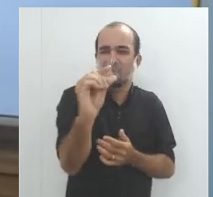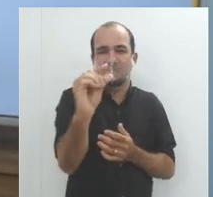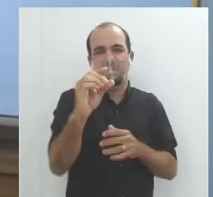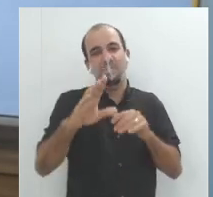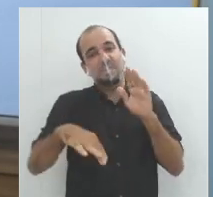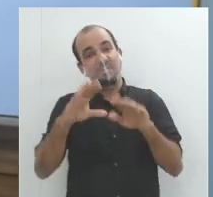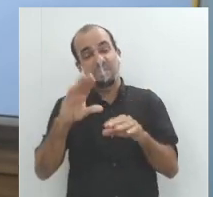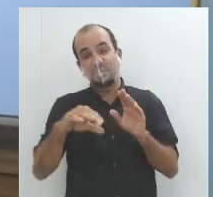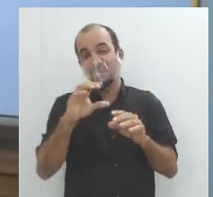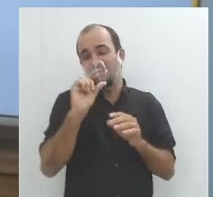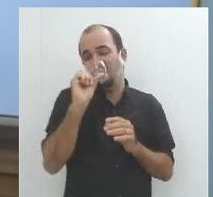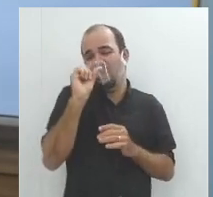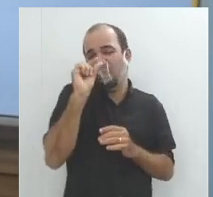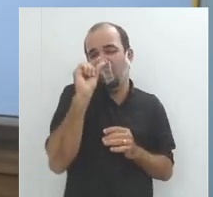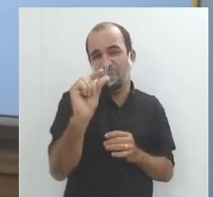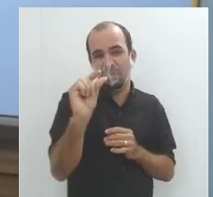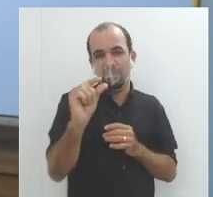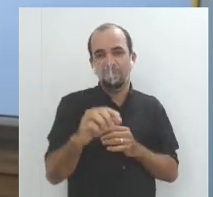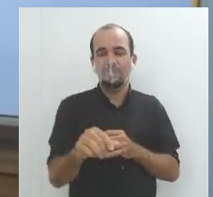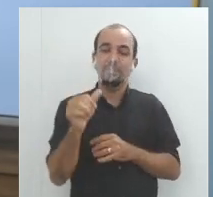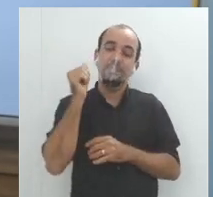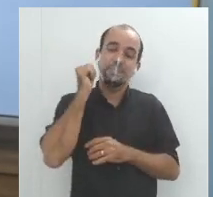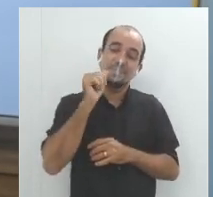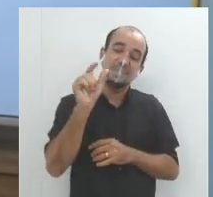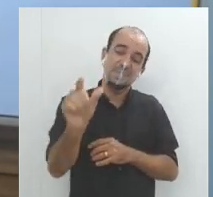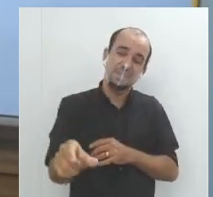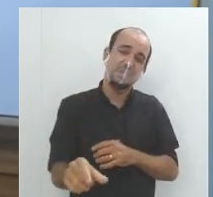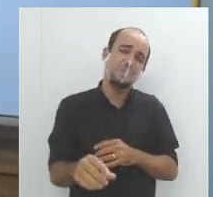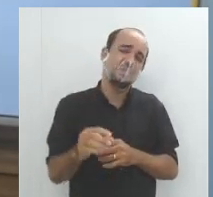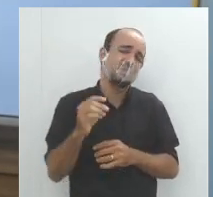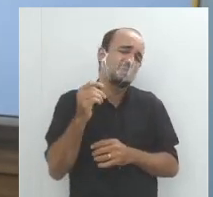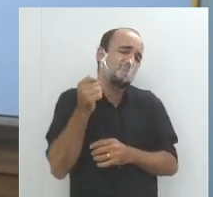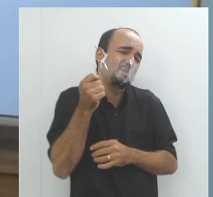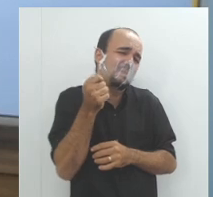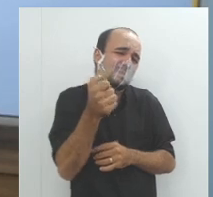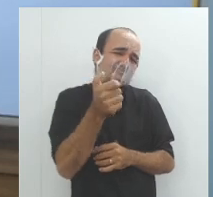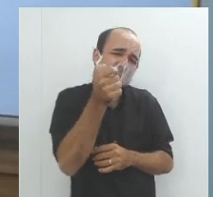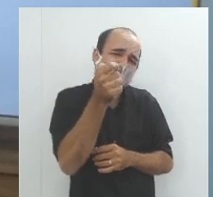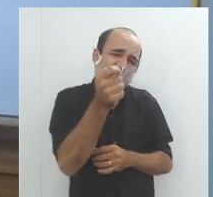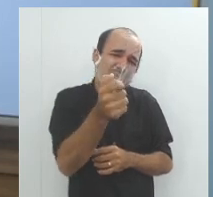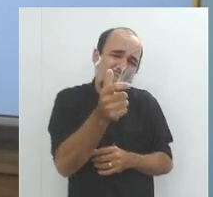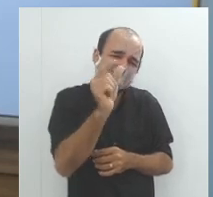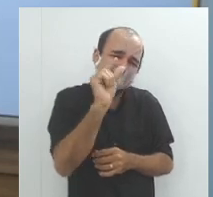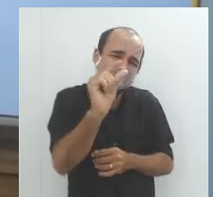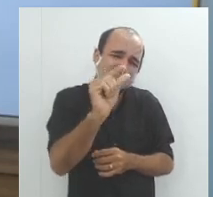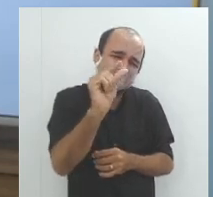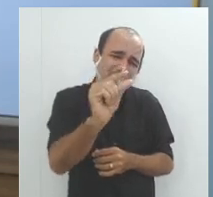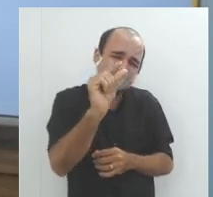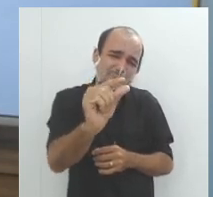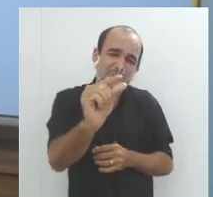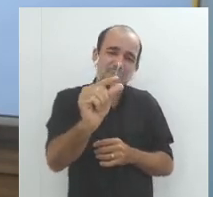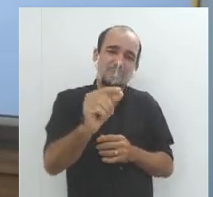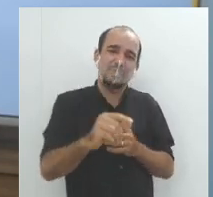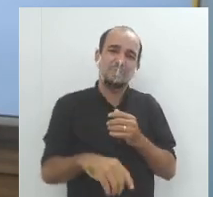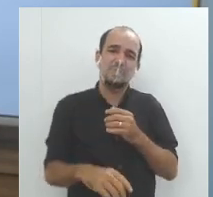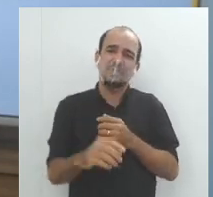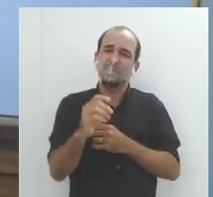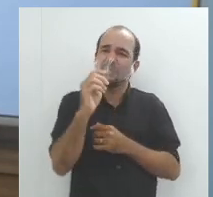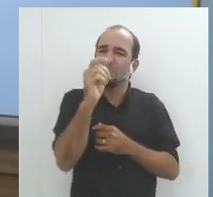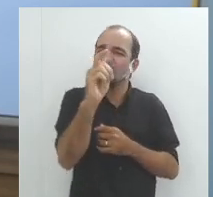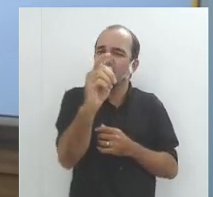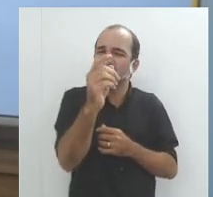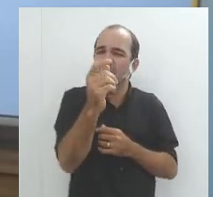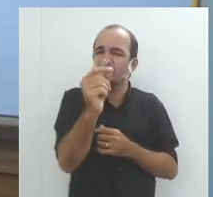Então eu tenho o que aqui? Ela ganha muito pouco, não é apenas pouco, é muito